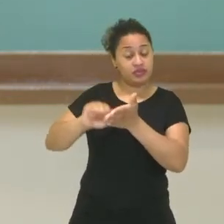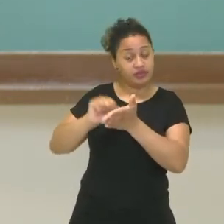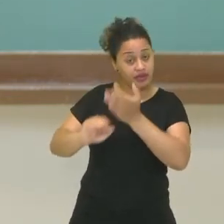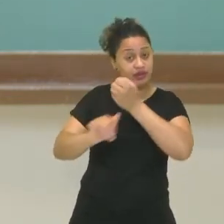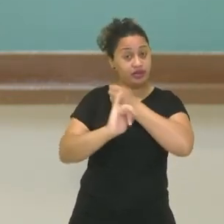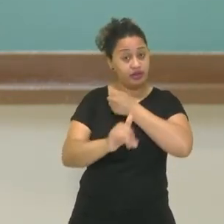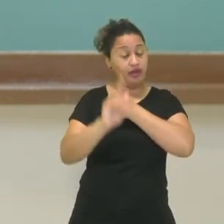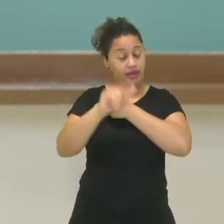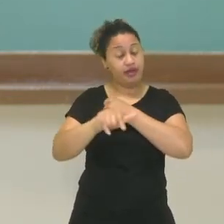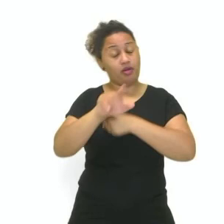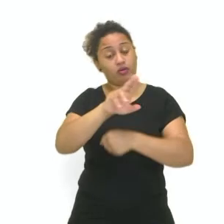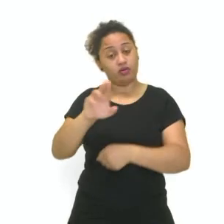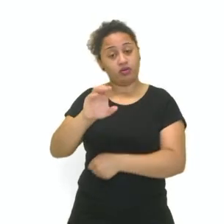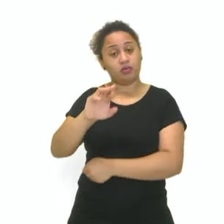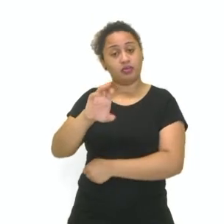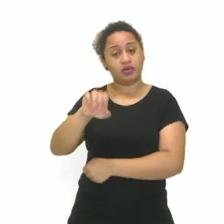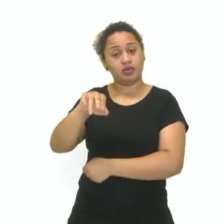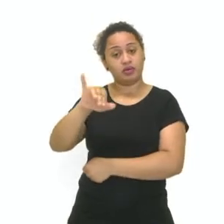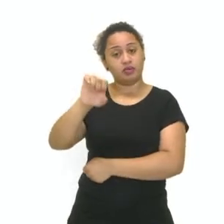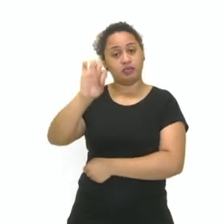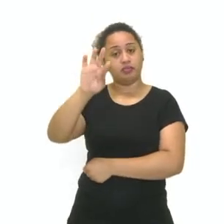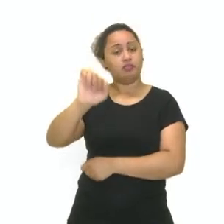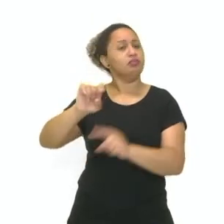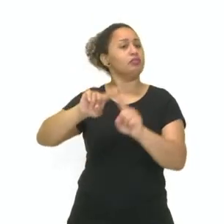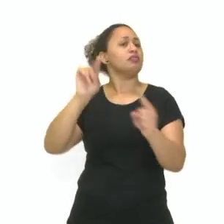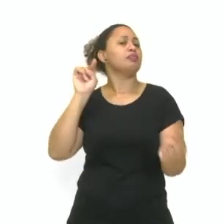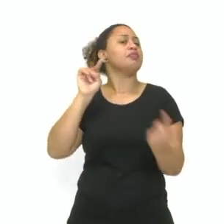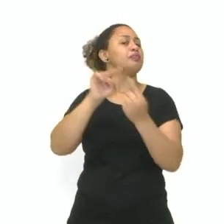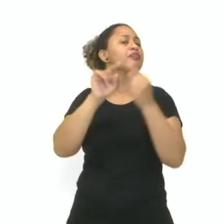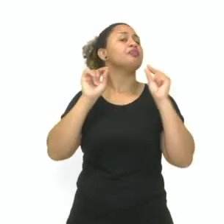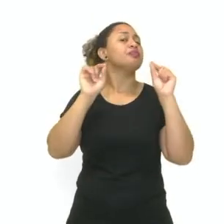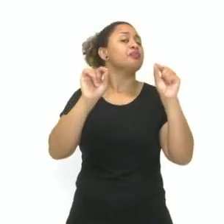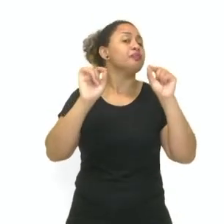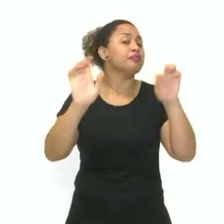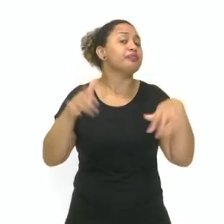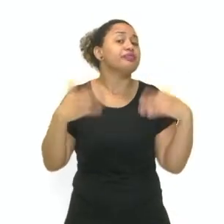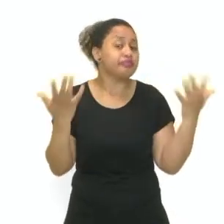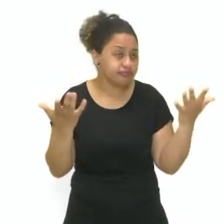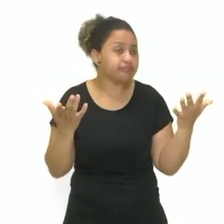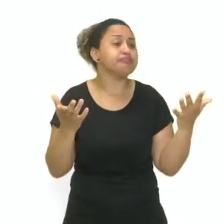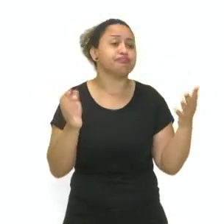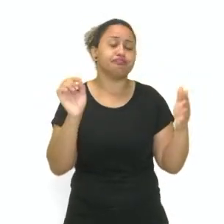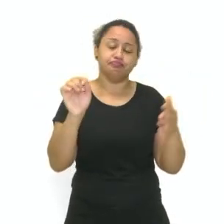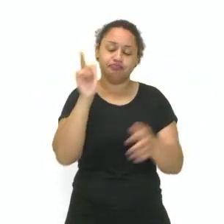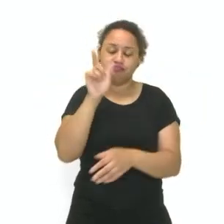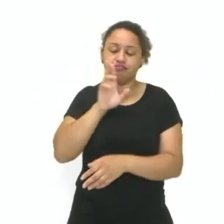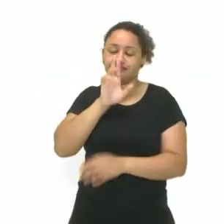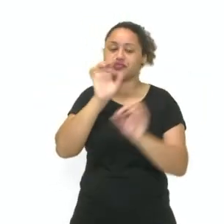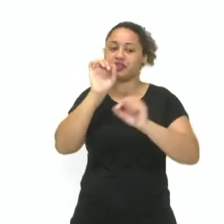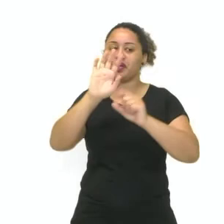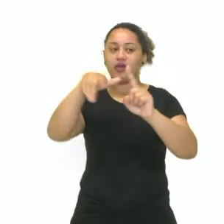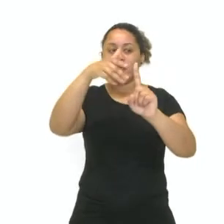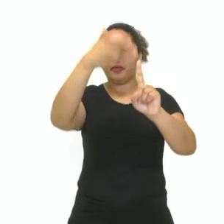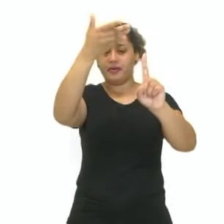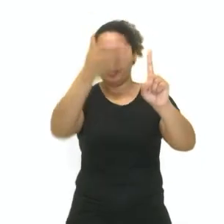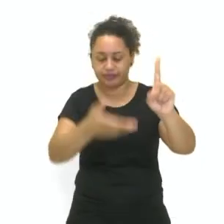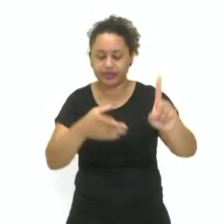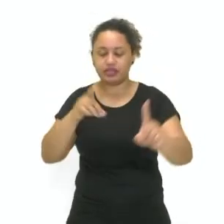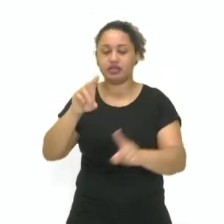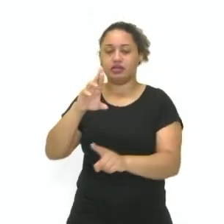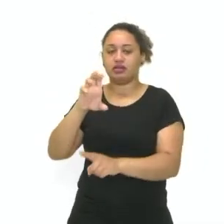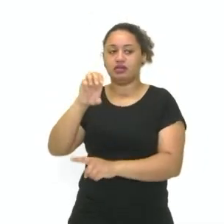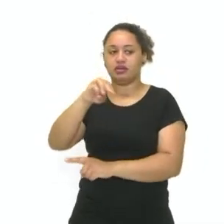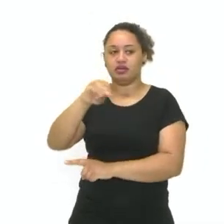que é cronista, mas a finalidade qual é? Ótimo, acertou quem respondeu, homenagear Drummond e sua